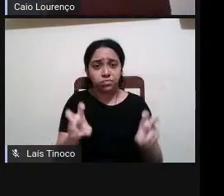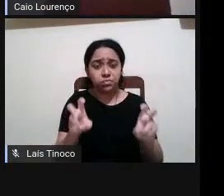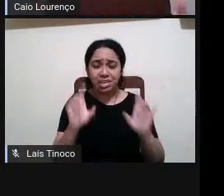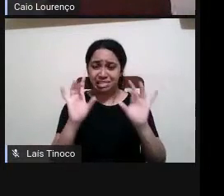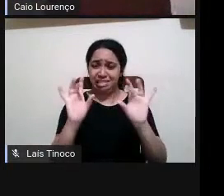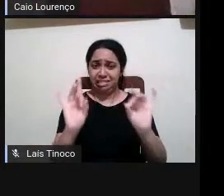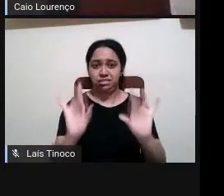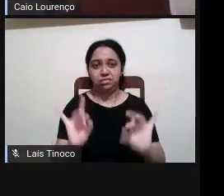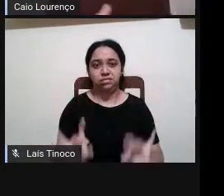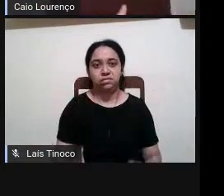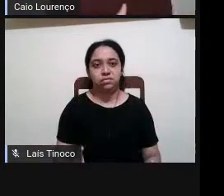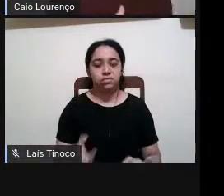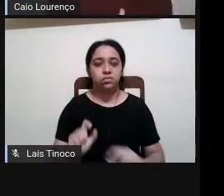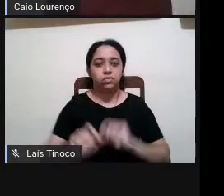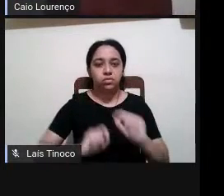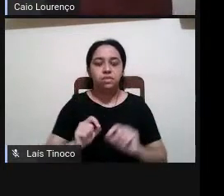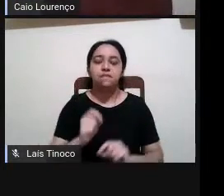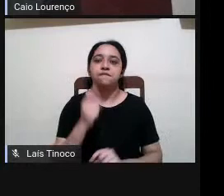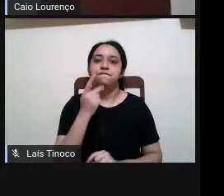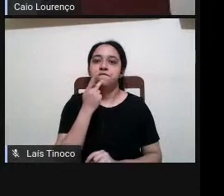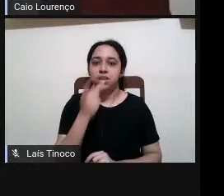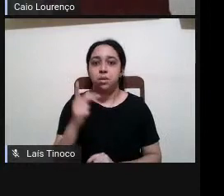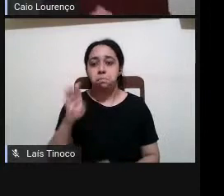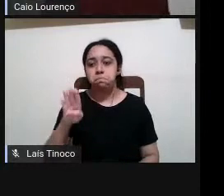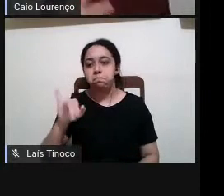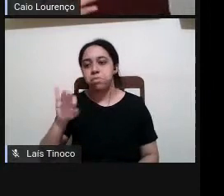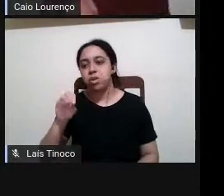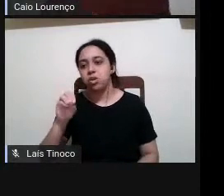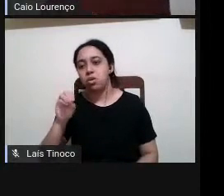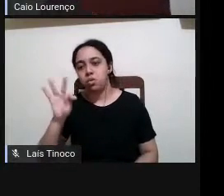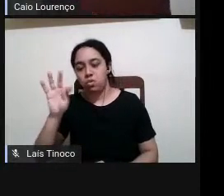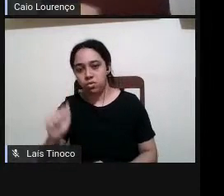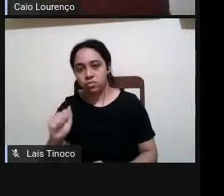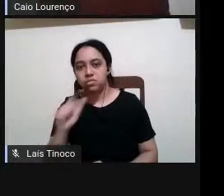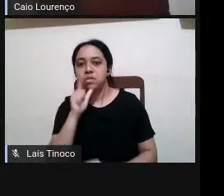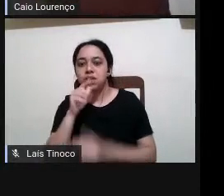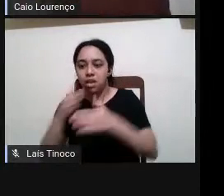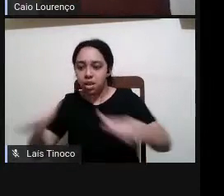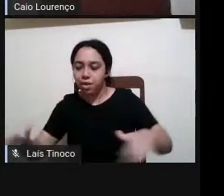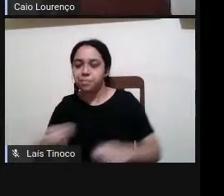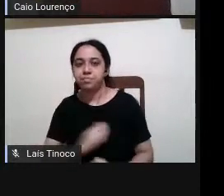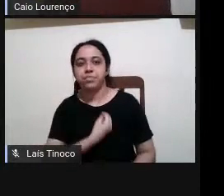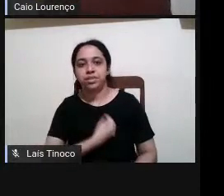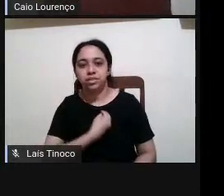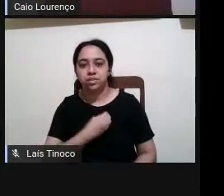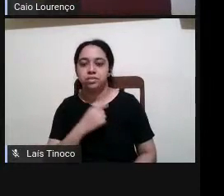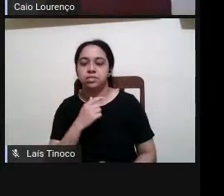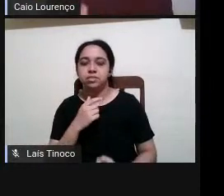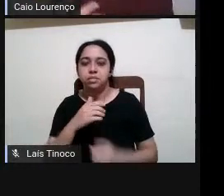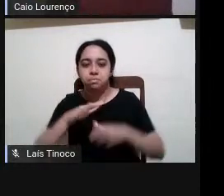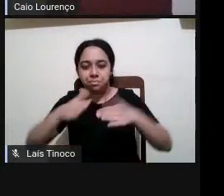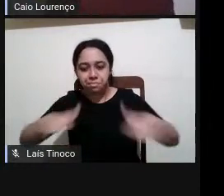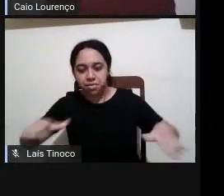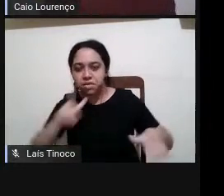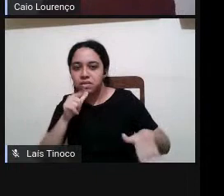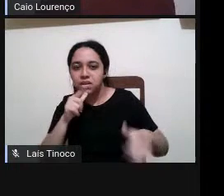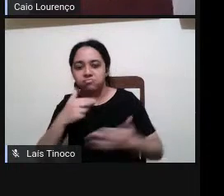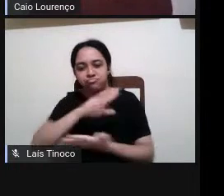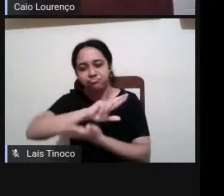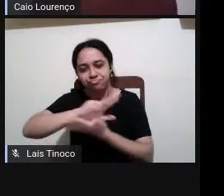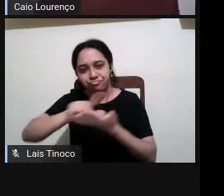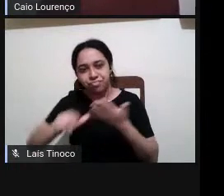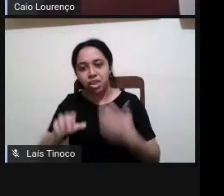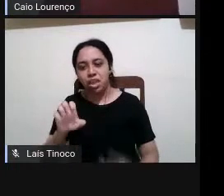ou seja, nós falamos na biota aquática, que está presente nos estuários, nos mares, e parte